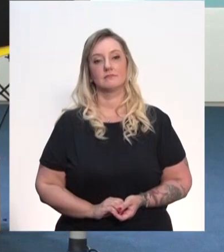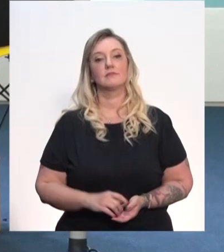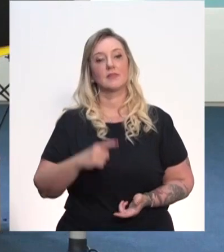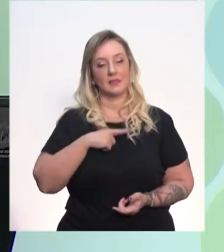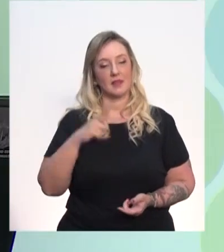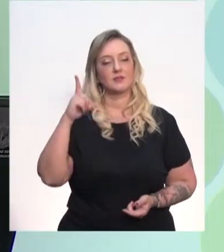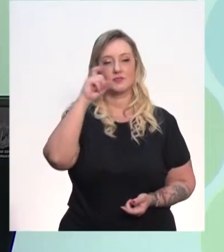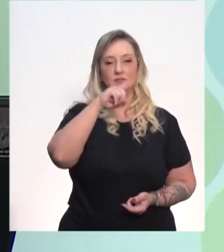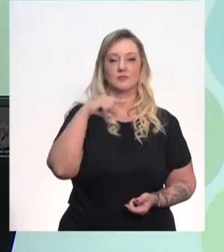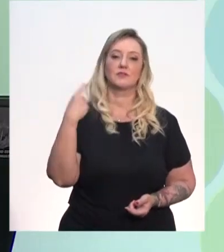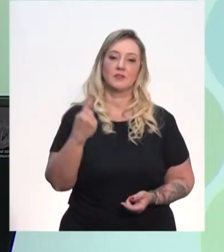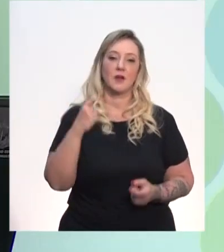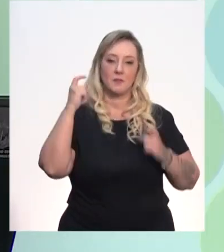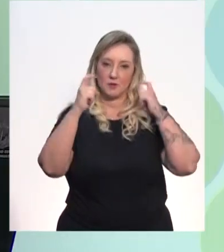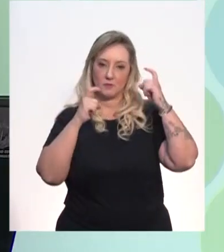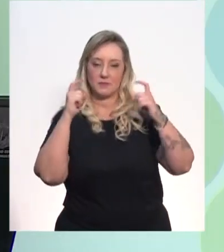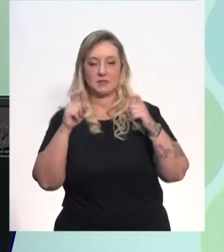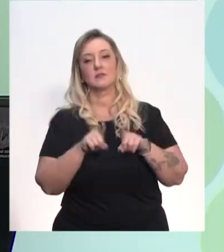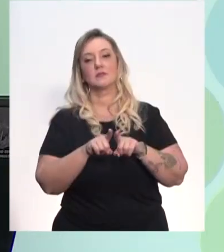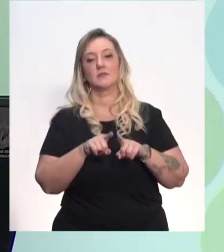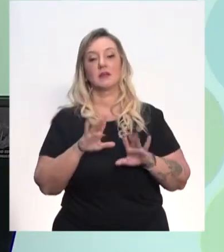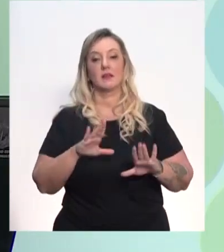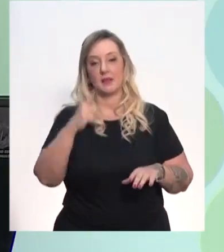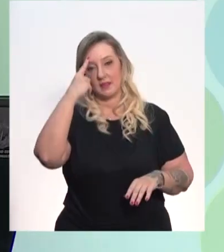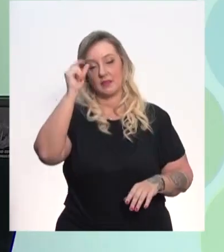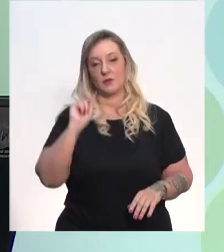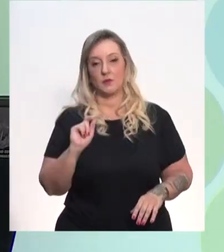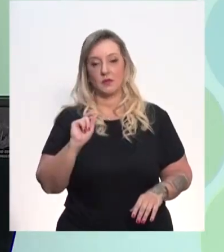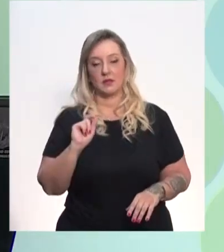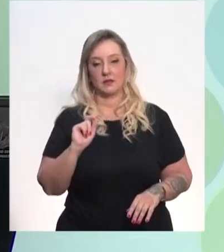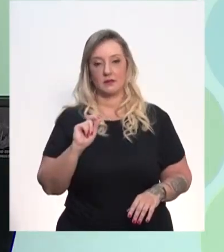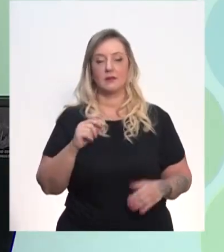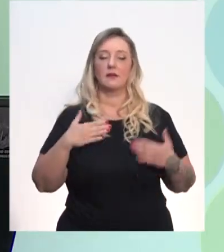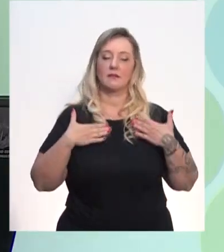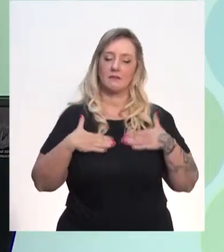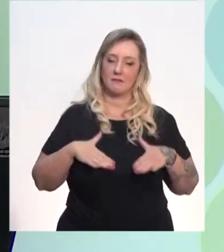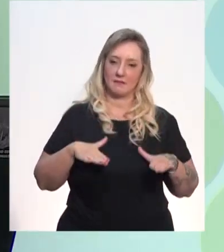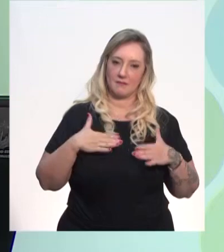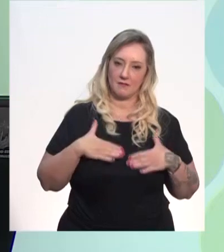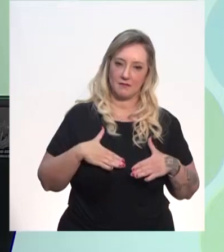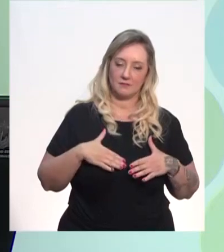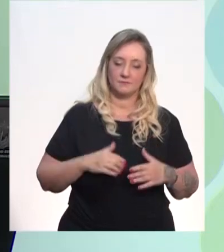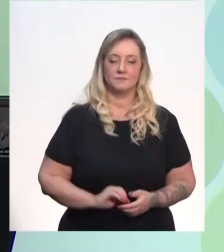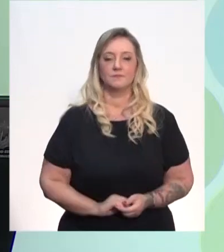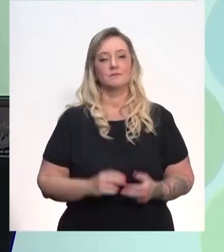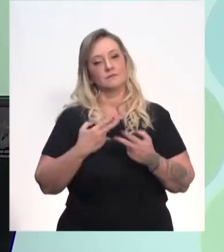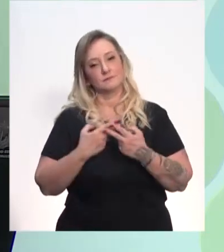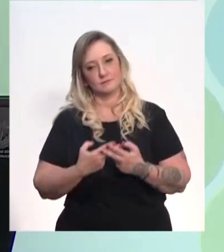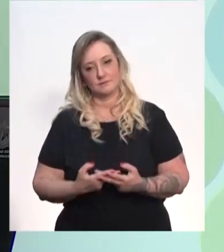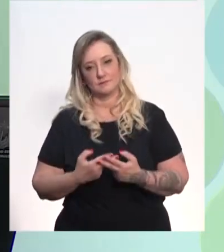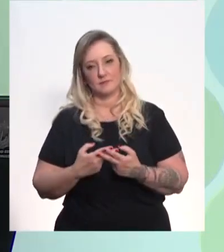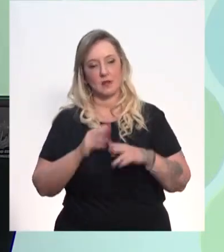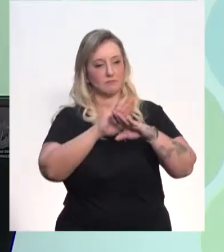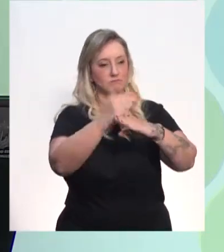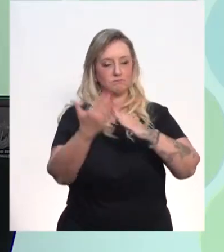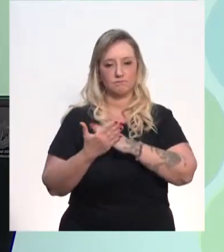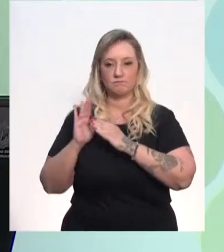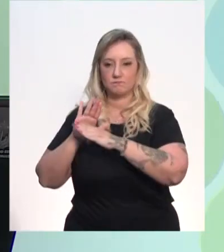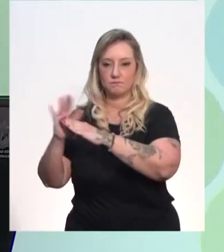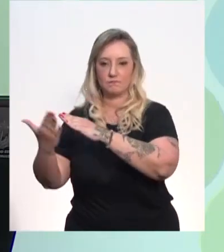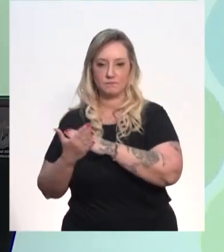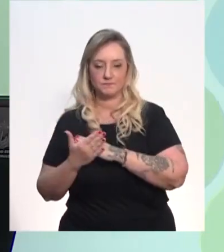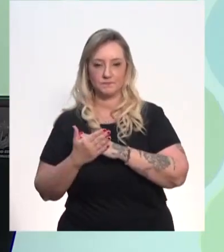mais produtivo e eficiente, para que cheguem de uma forma mais qualificada as pautas para vocês, tá? Mas o diálogo é constante, é